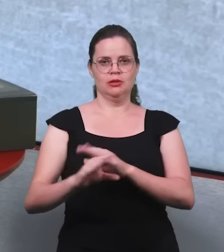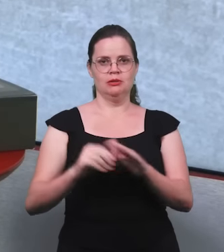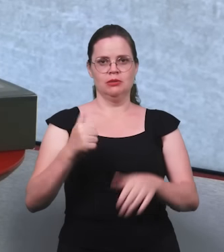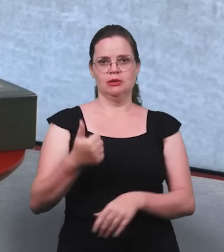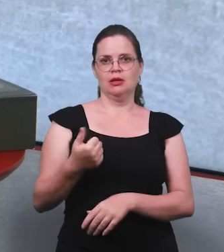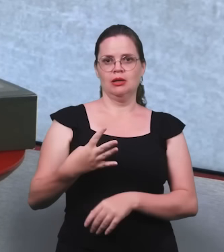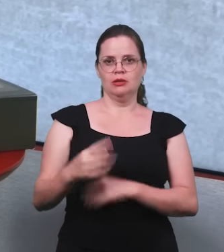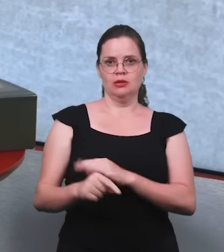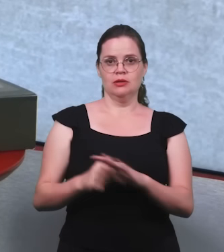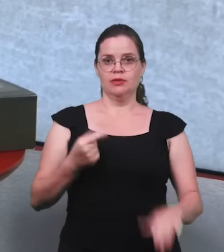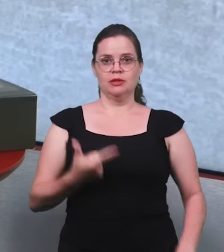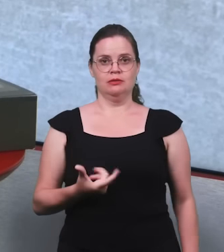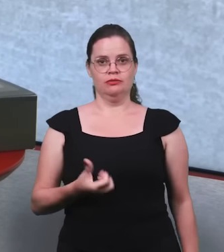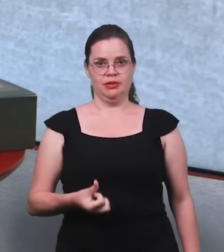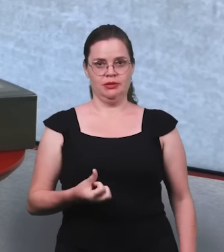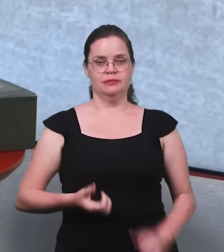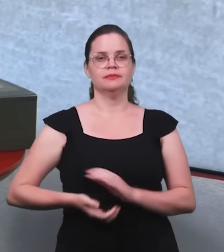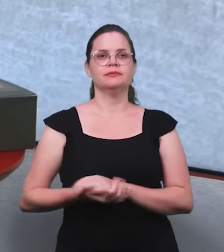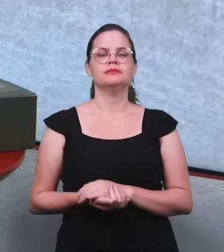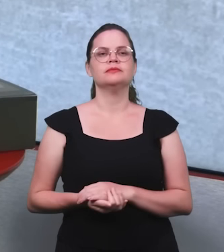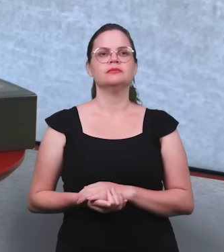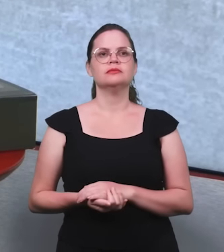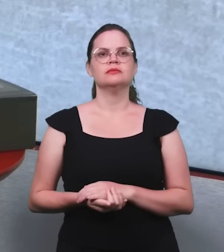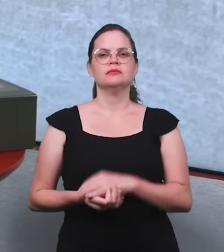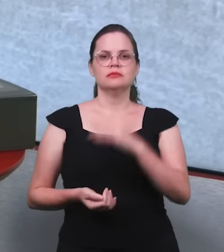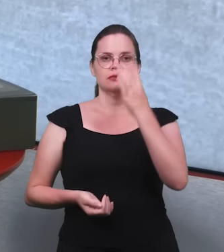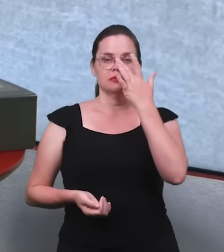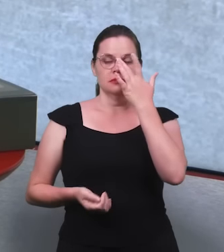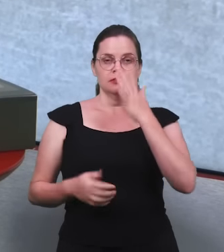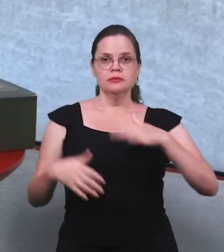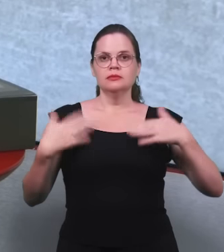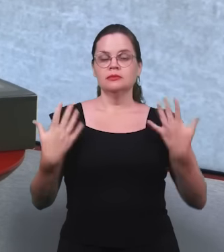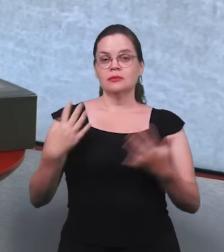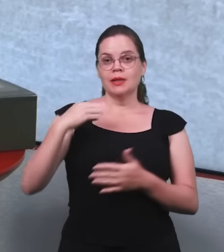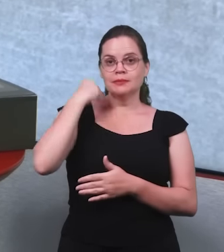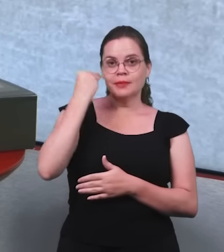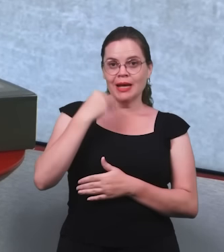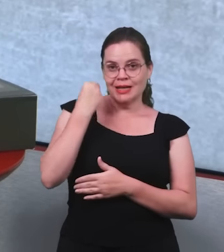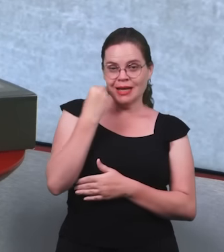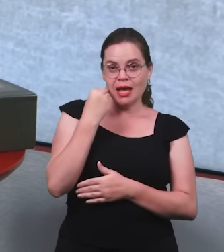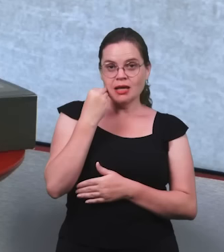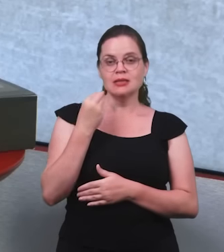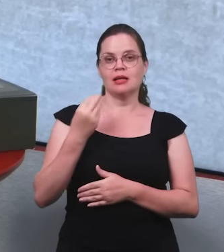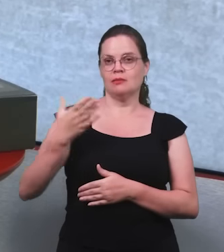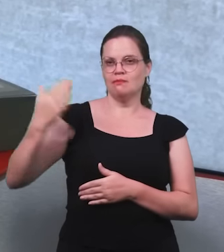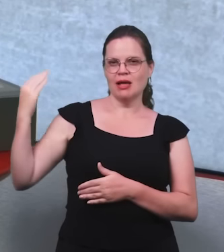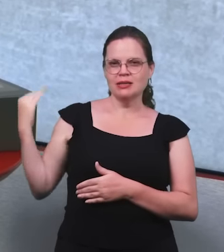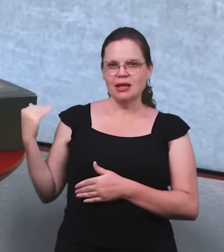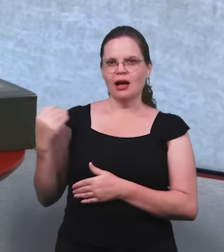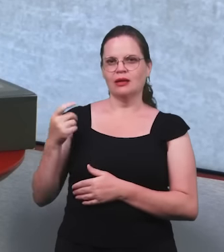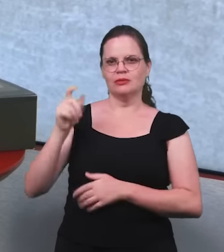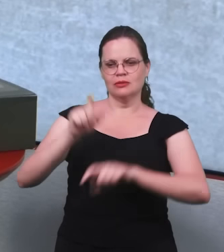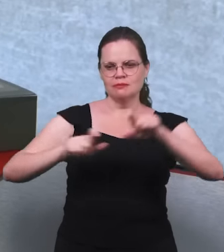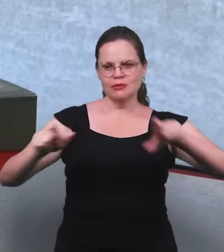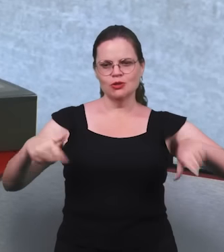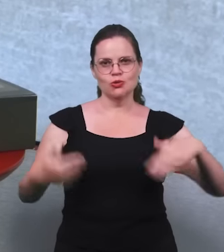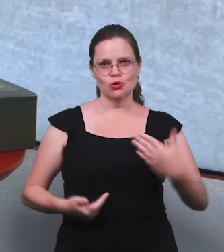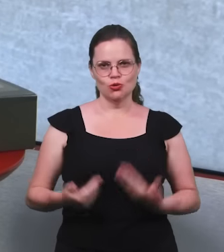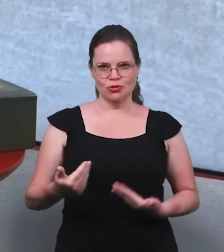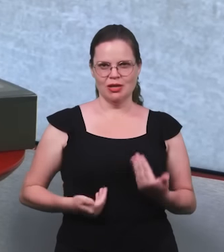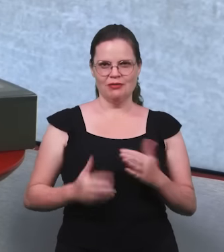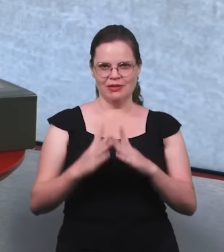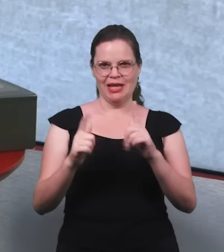é que nos fala isso. Então, a grande experiência, portanto, dos primeiros irmãos em Cristo, ou seja, lá na igreja